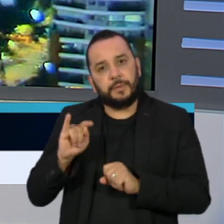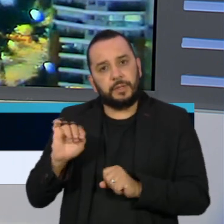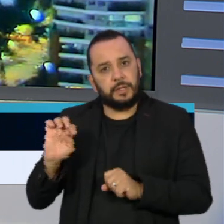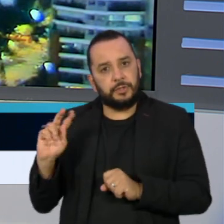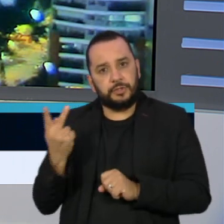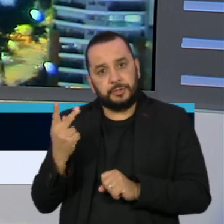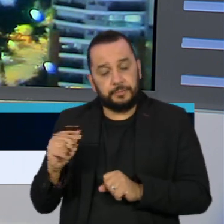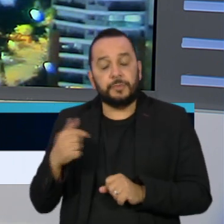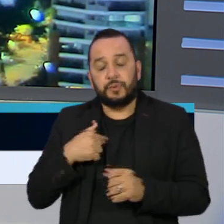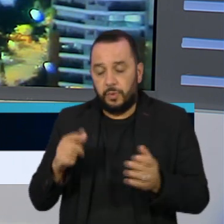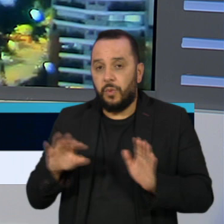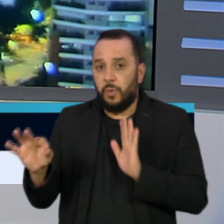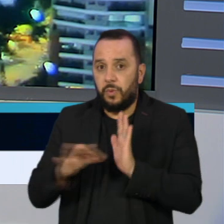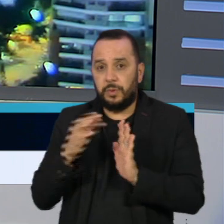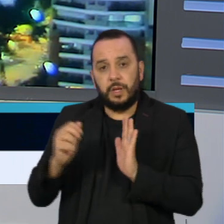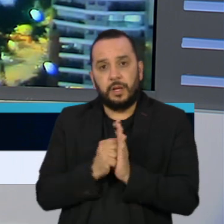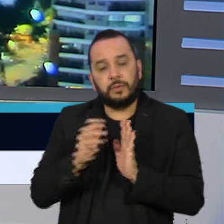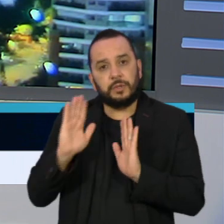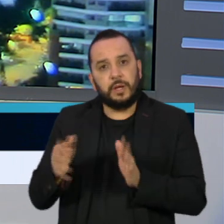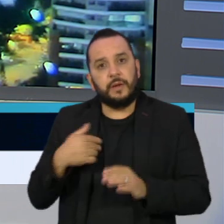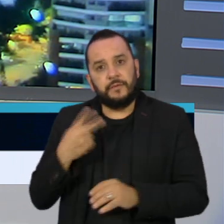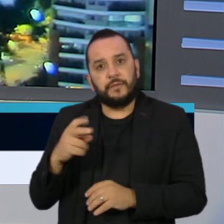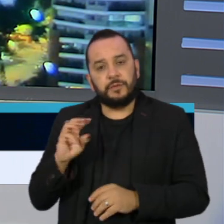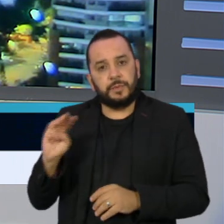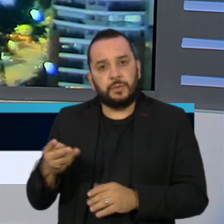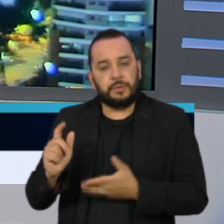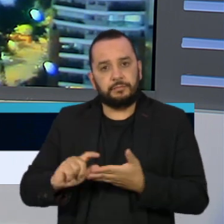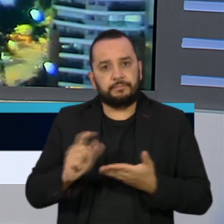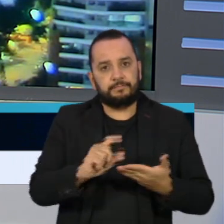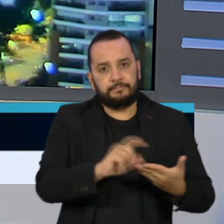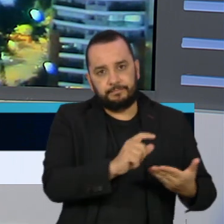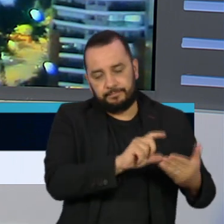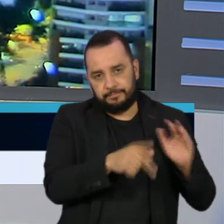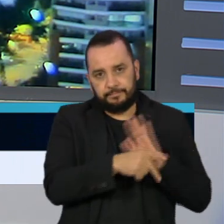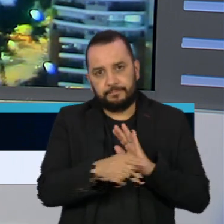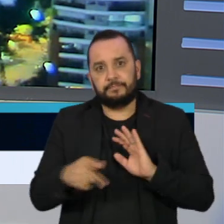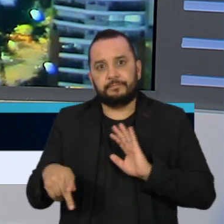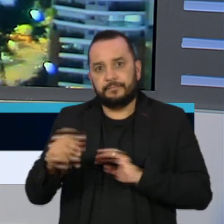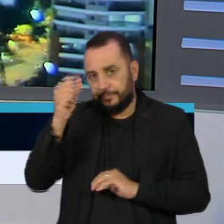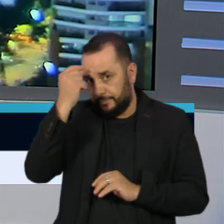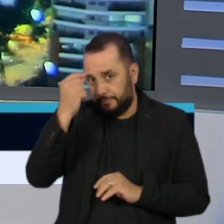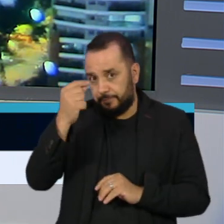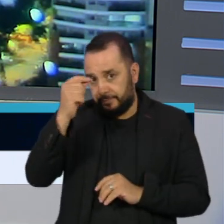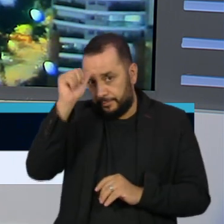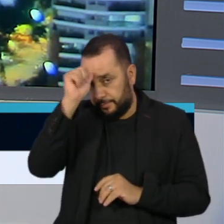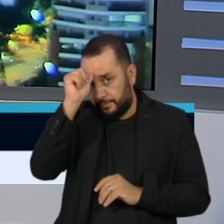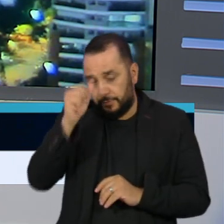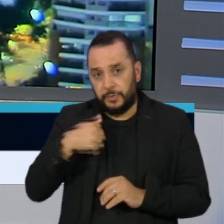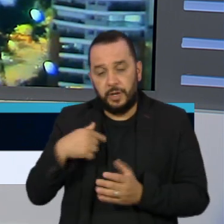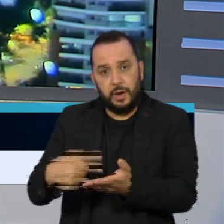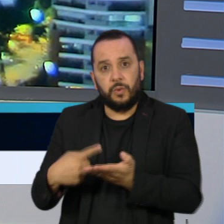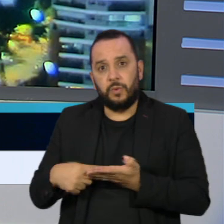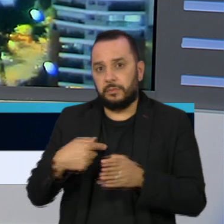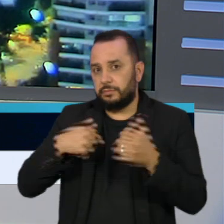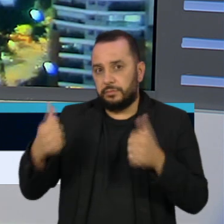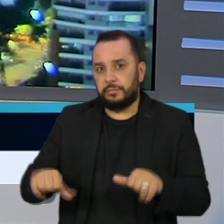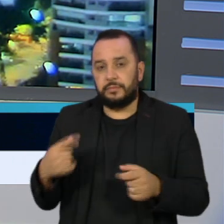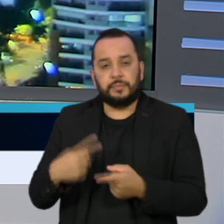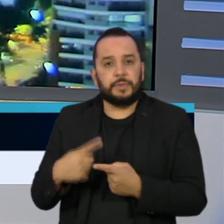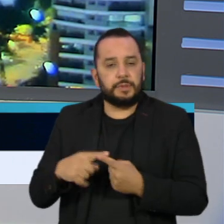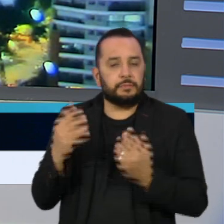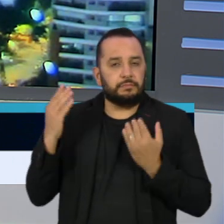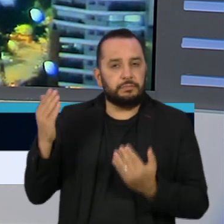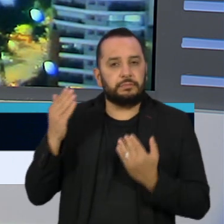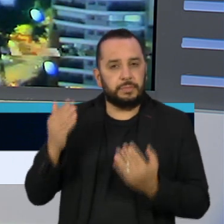milhões de reais era para a compra de 20 milhões de doses do imunizante indiano o acordo foi suspenso depois que